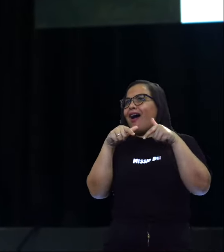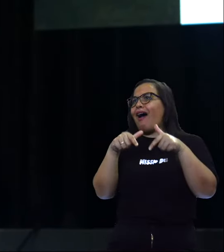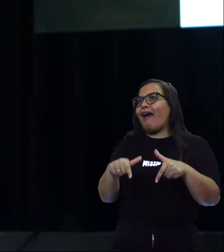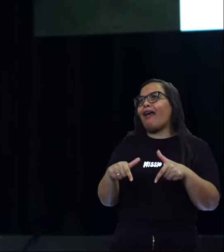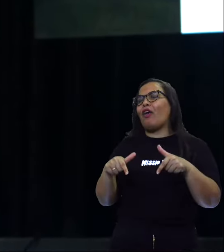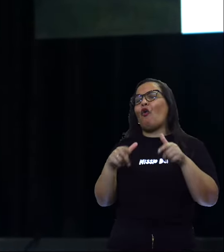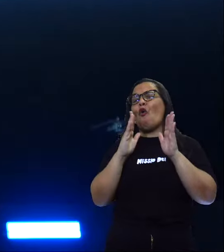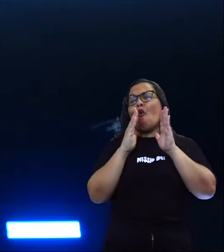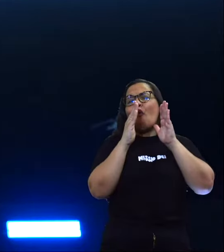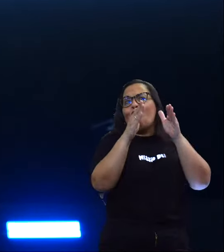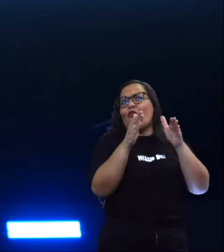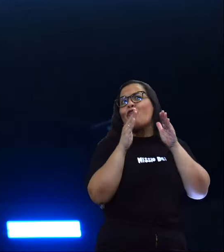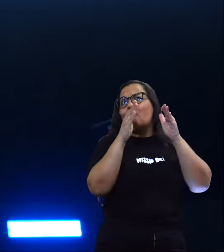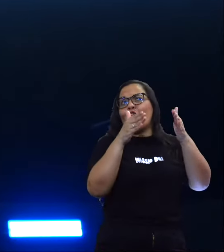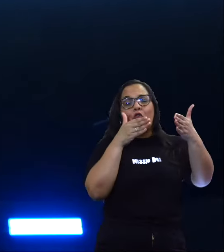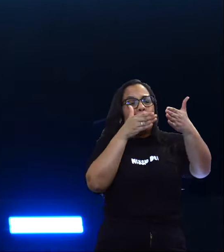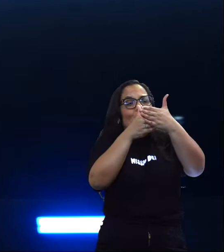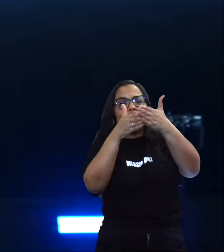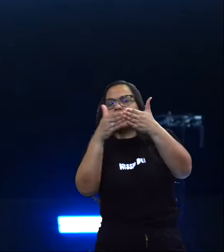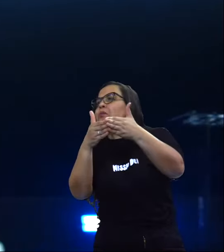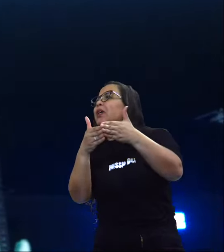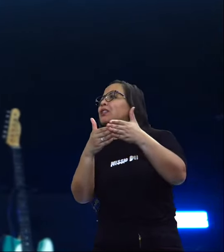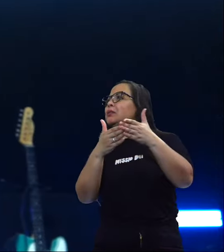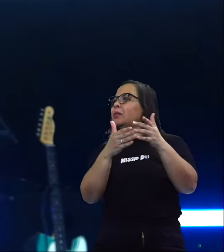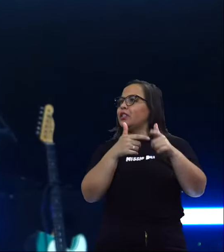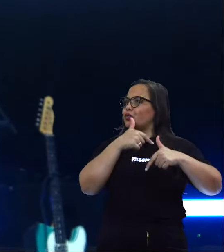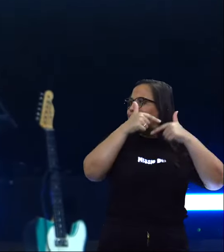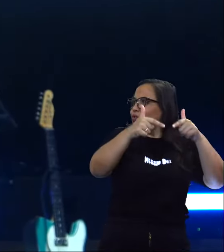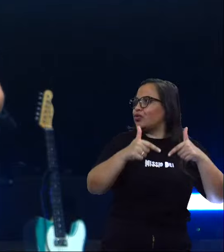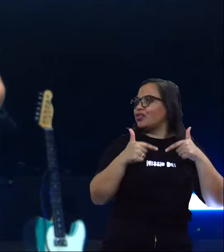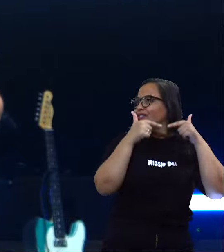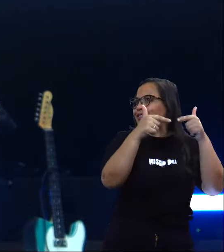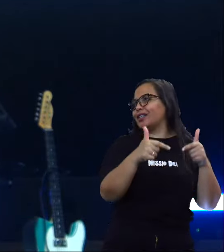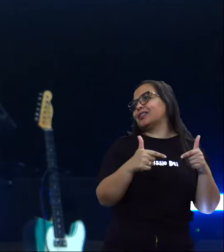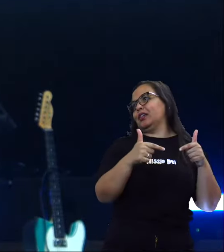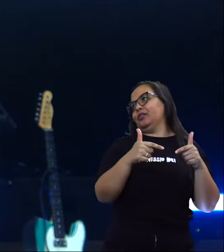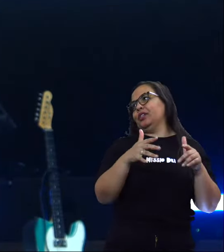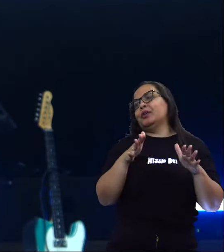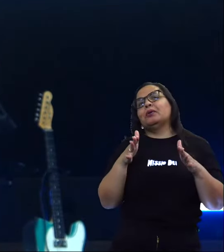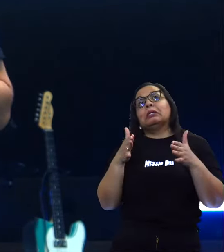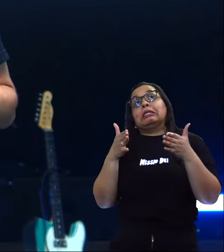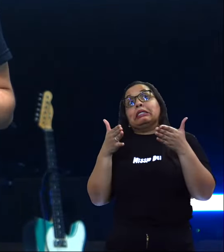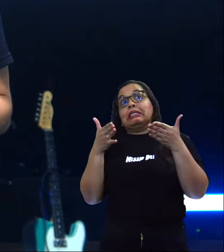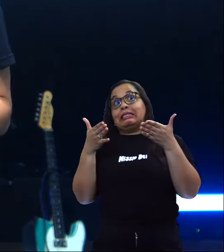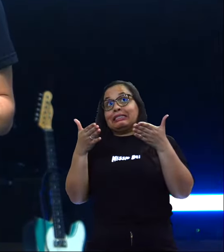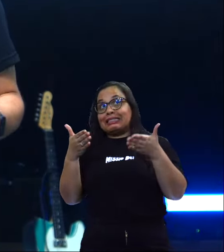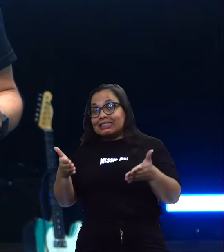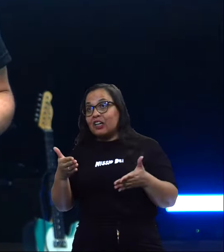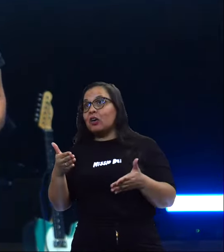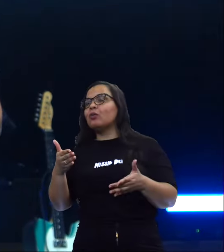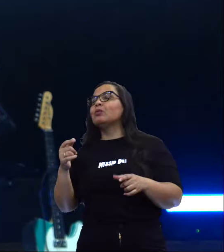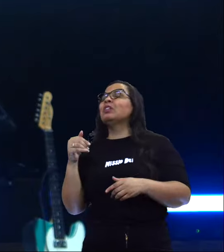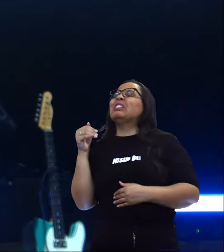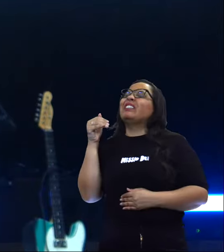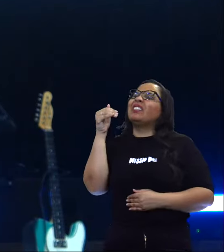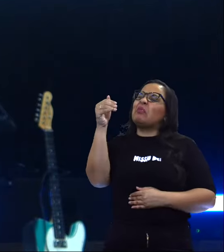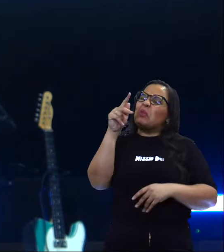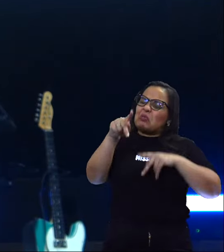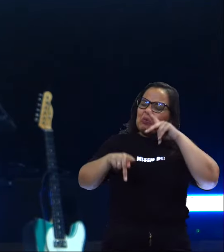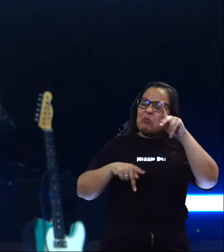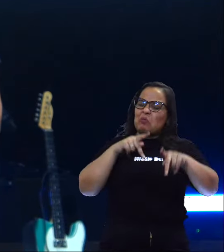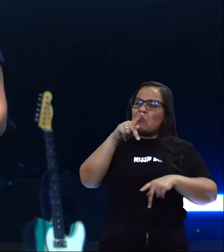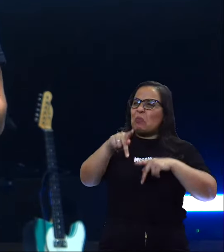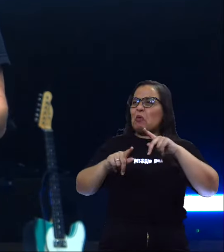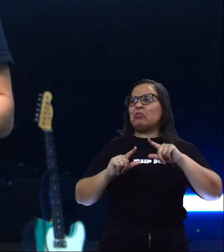em descrédito a sua palavra. E porque duvidou, não acreditou, teve que peregrinar 40 anos no deserto, e apenas a próxima